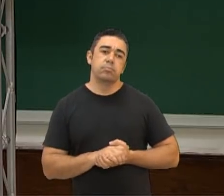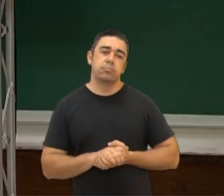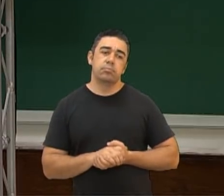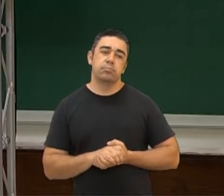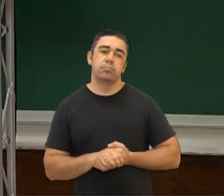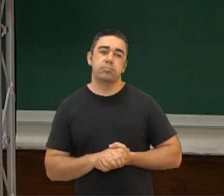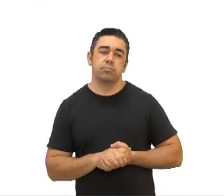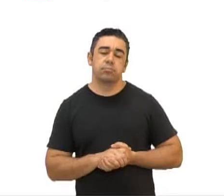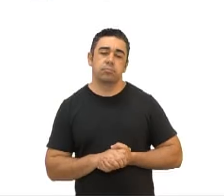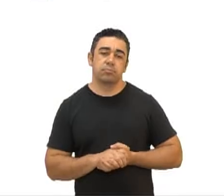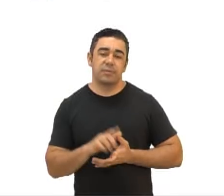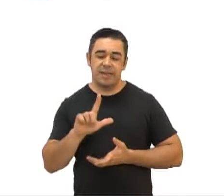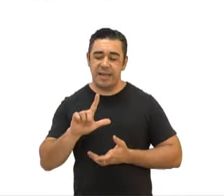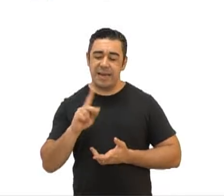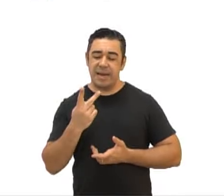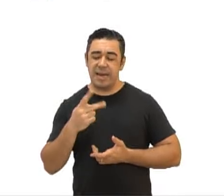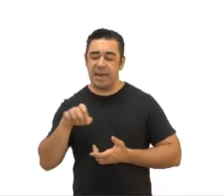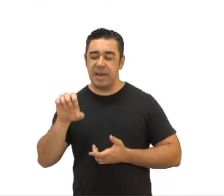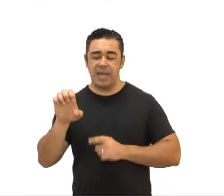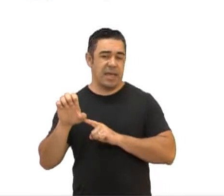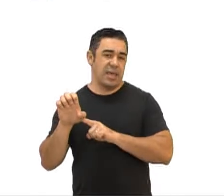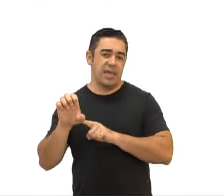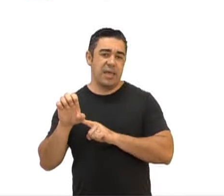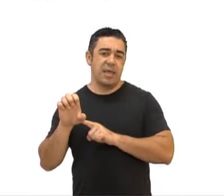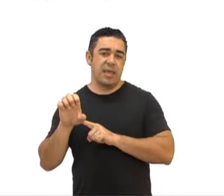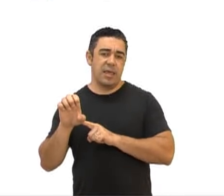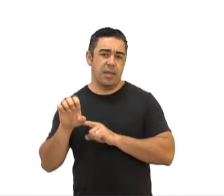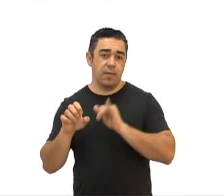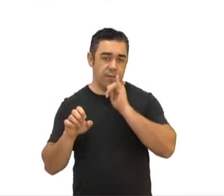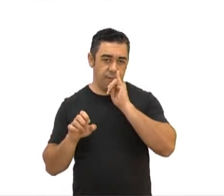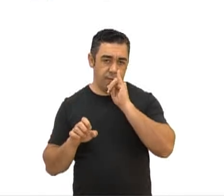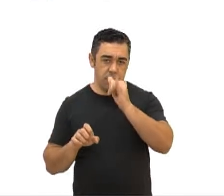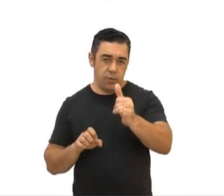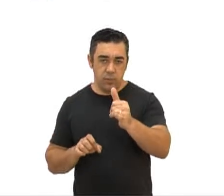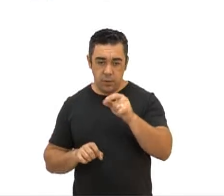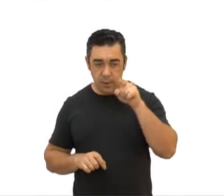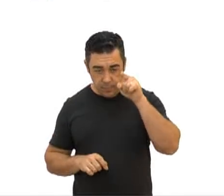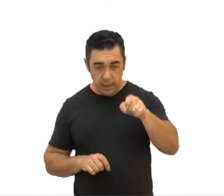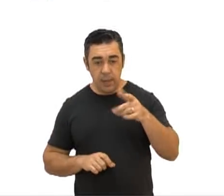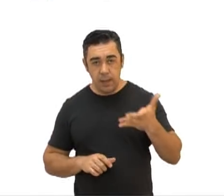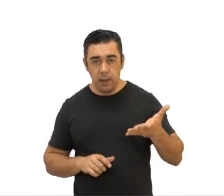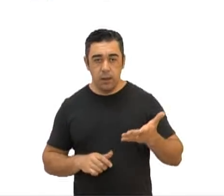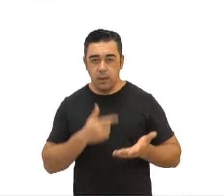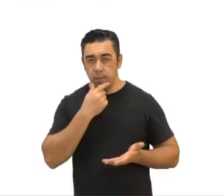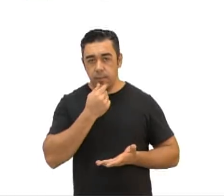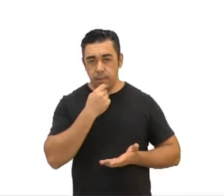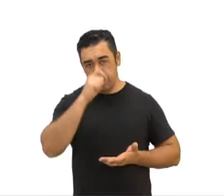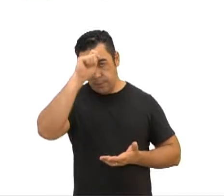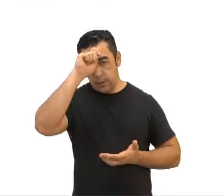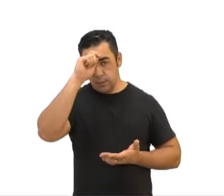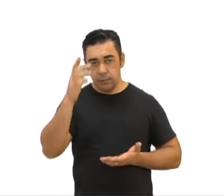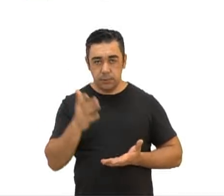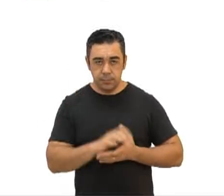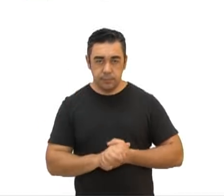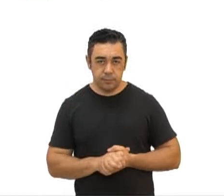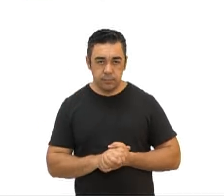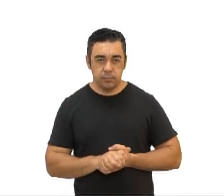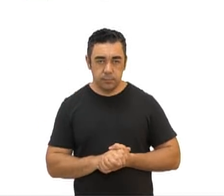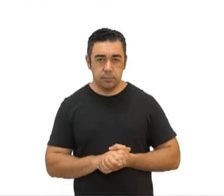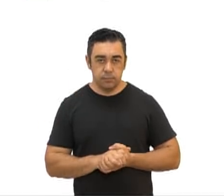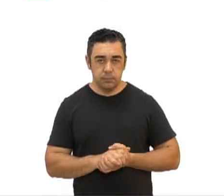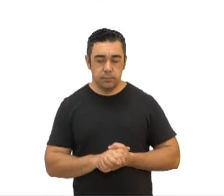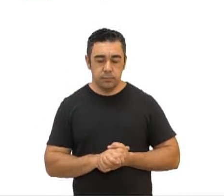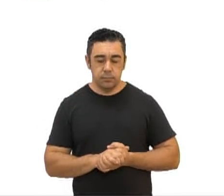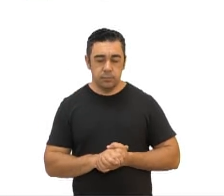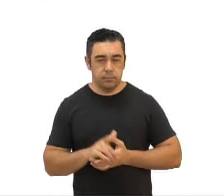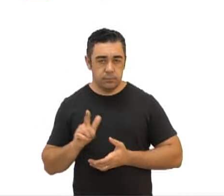do sultão lhe disse a ele, né? Então, esse ele, provavelmente aqui o Aladim, é referenciado com